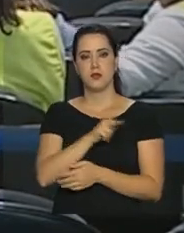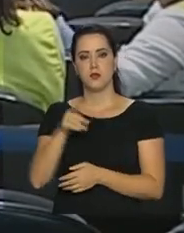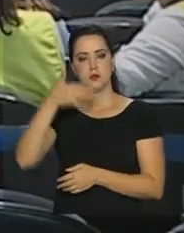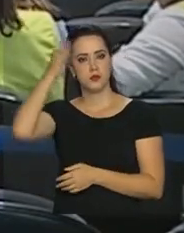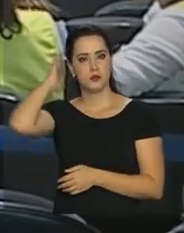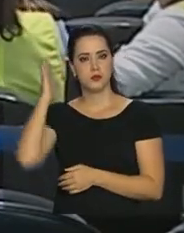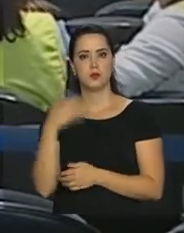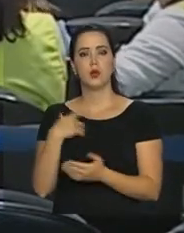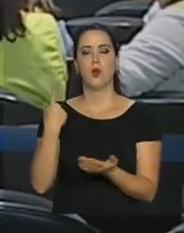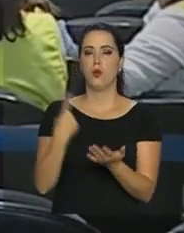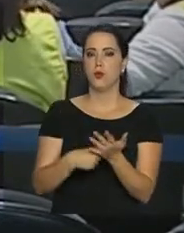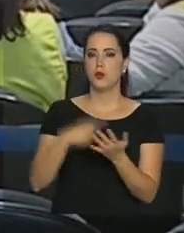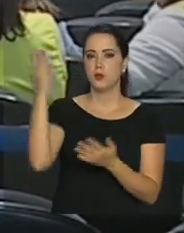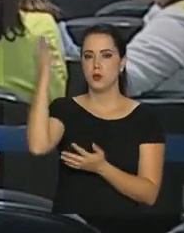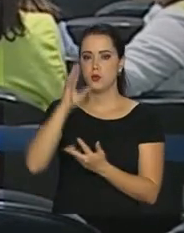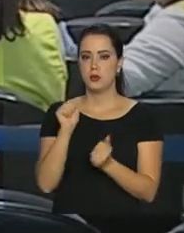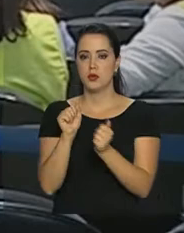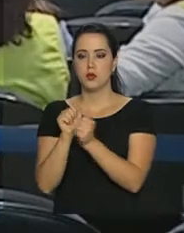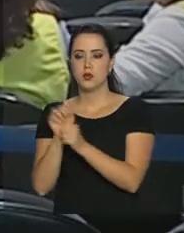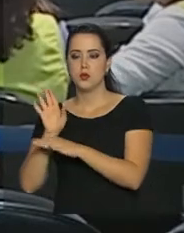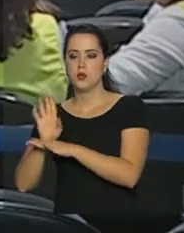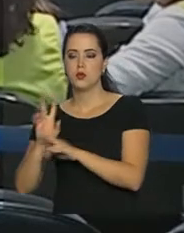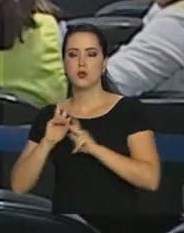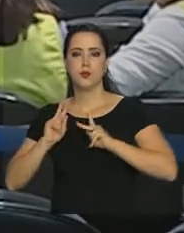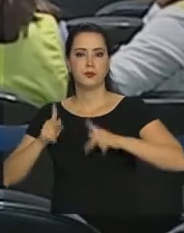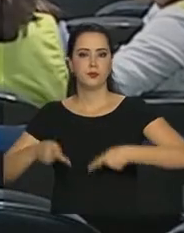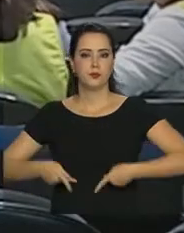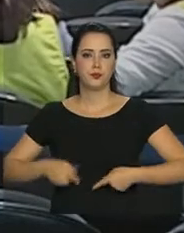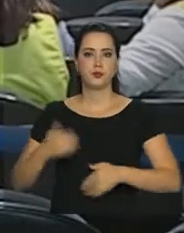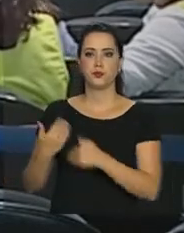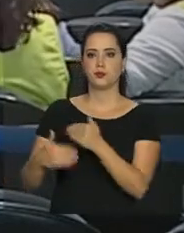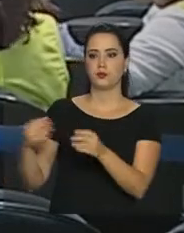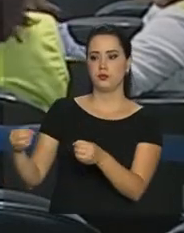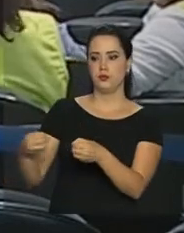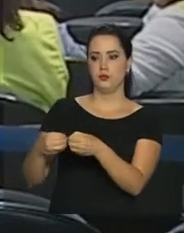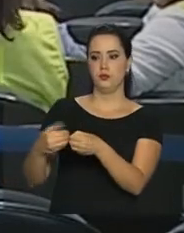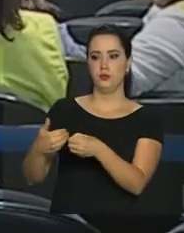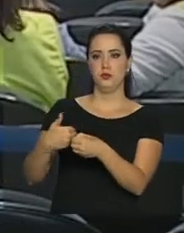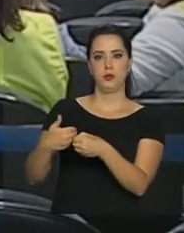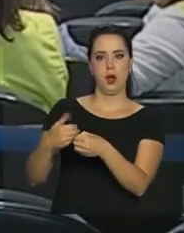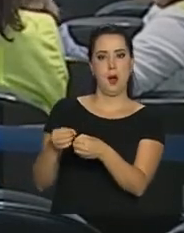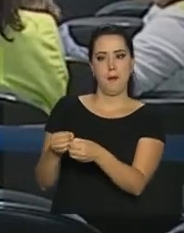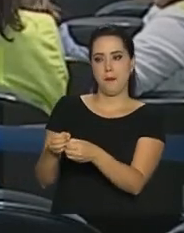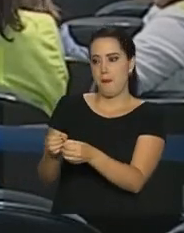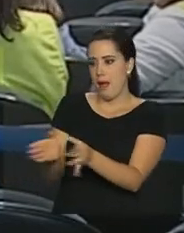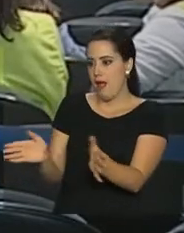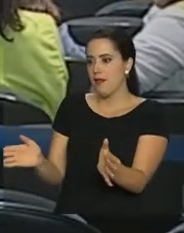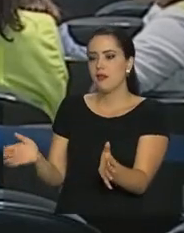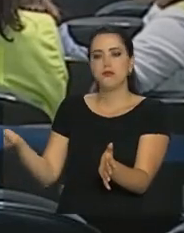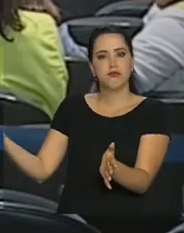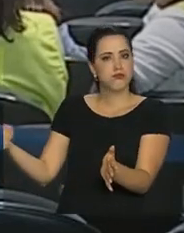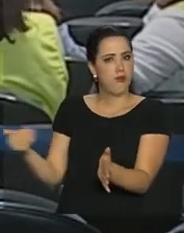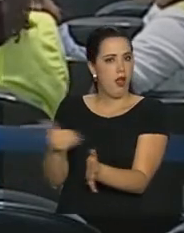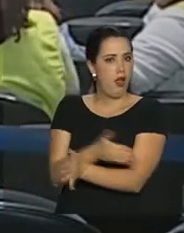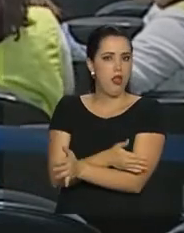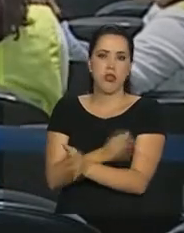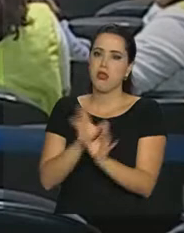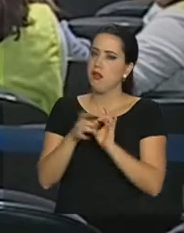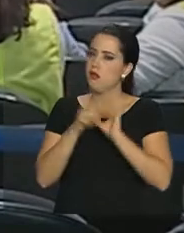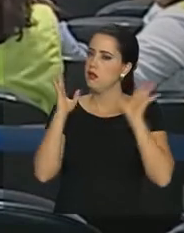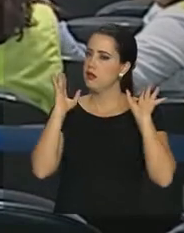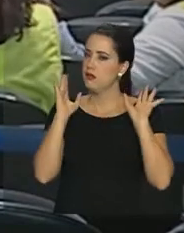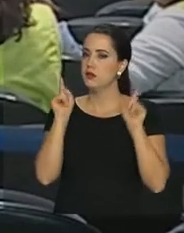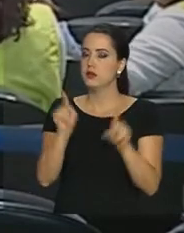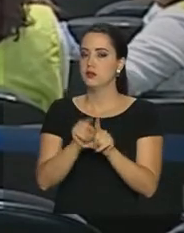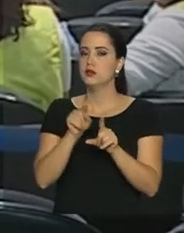atendimento humanitário e também com a manutenção das fronteiras abertas o presidente temer também afirmou que desde o início